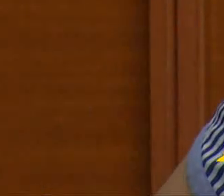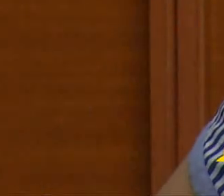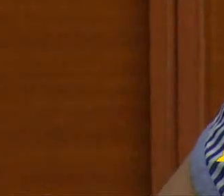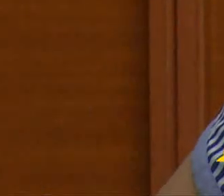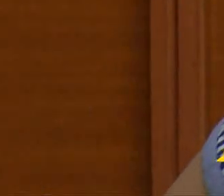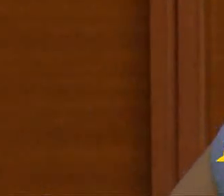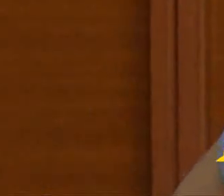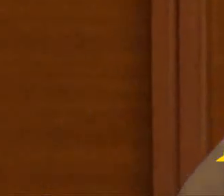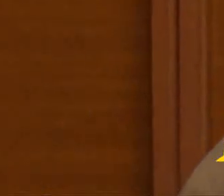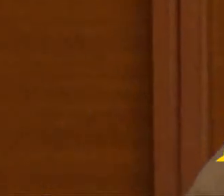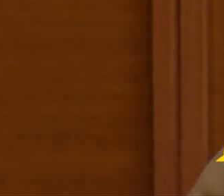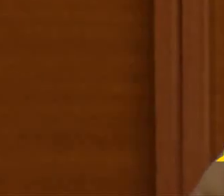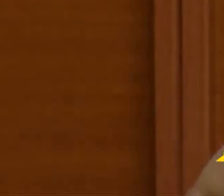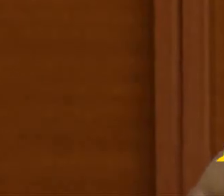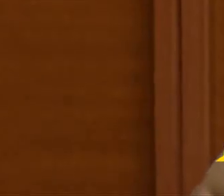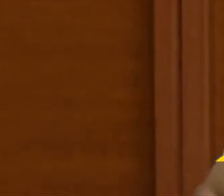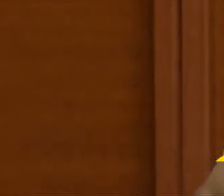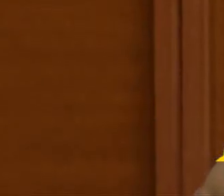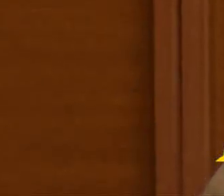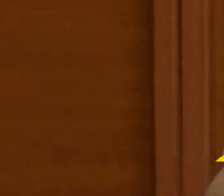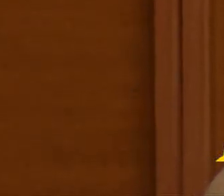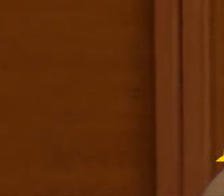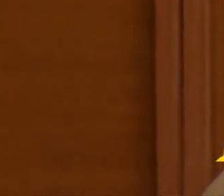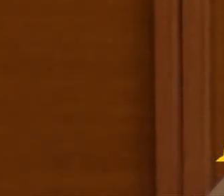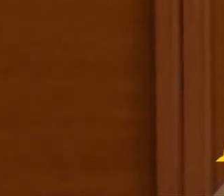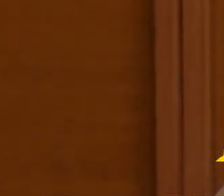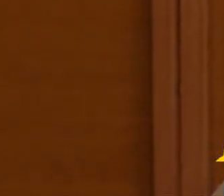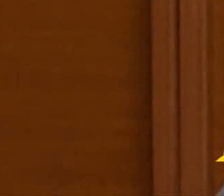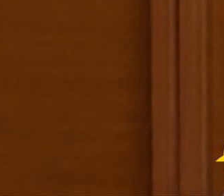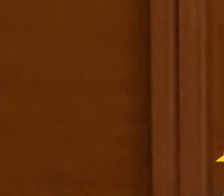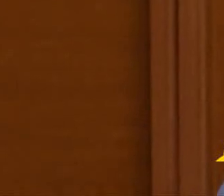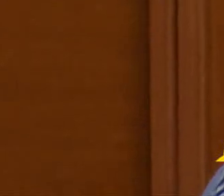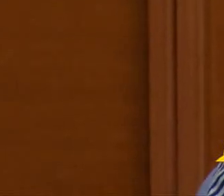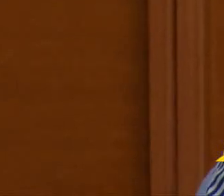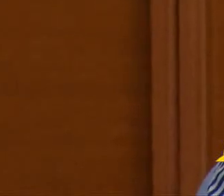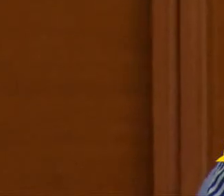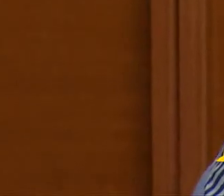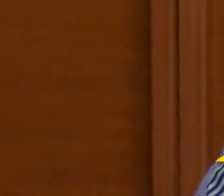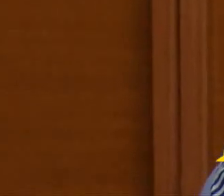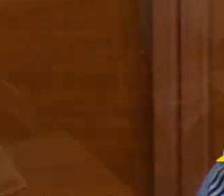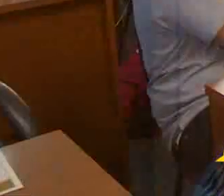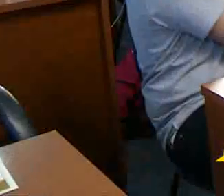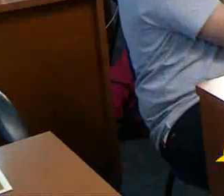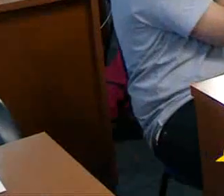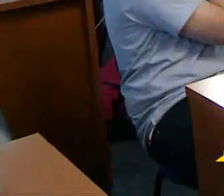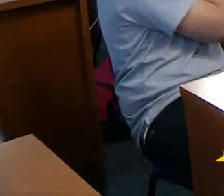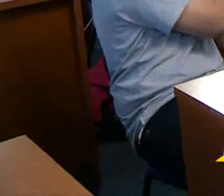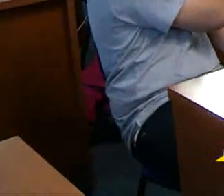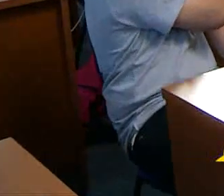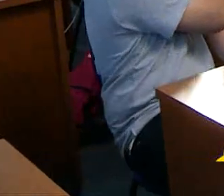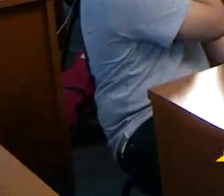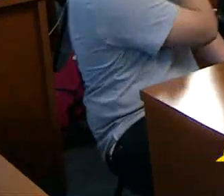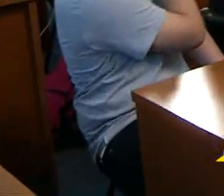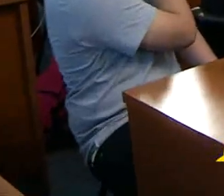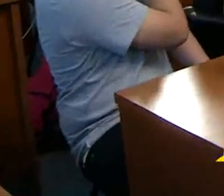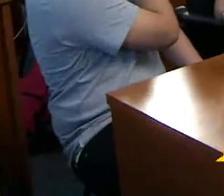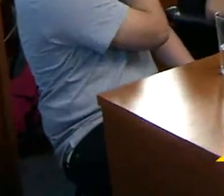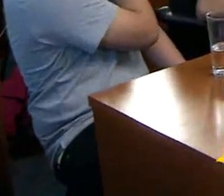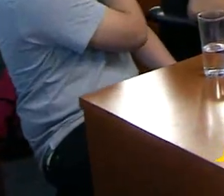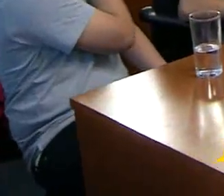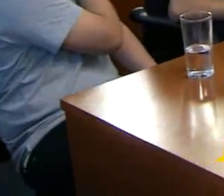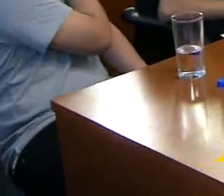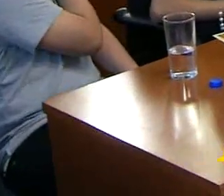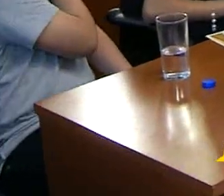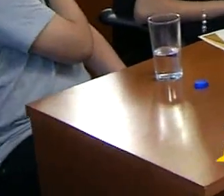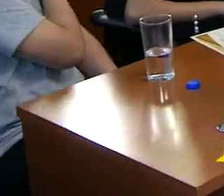faz ficar tranquilo. Vem, aquece a minha alma e mantém a minha calma. Não